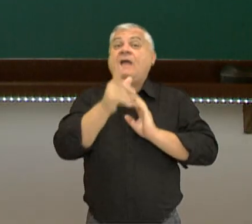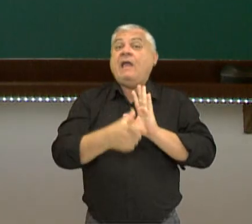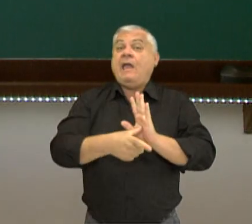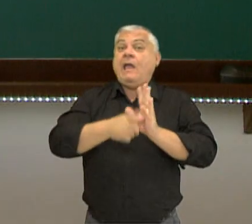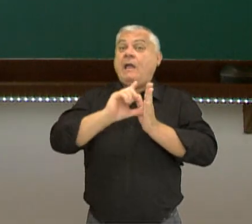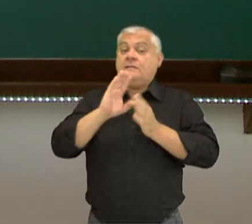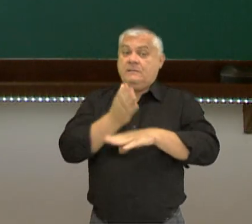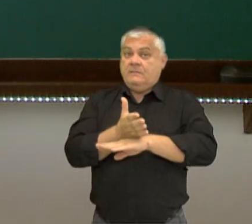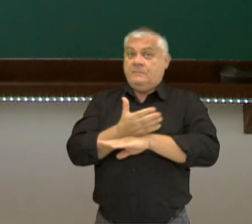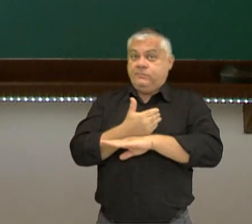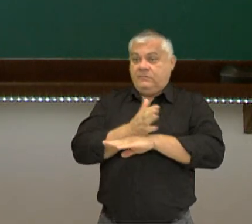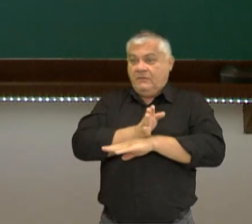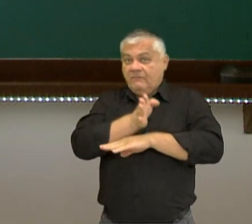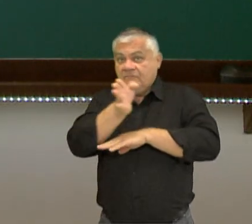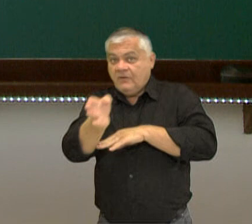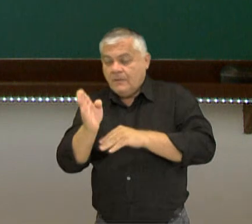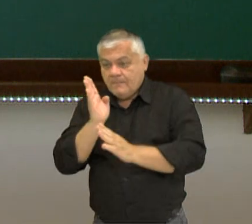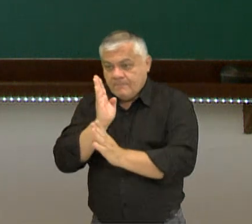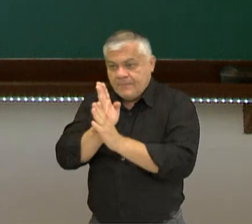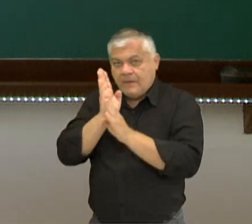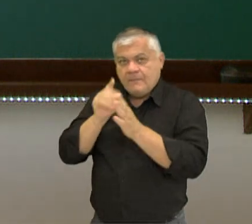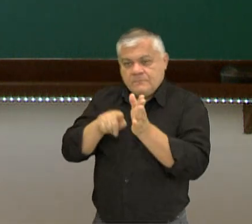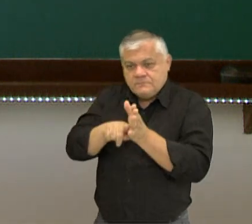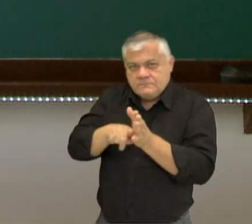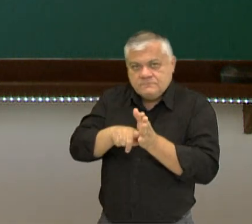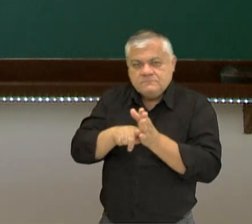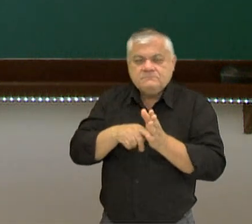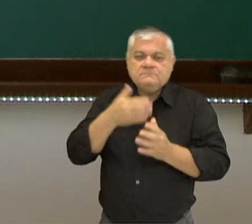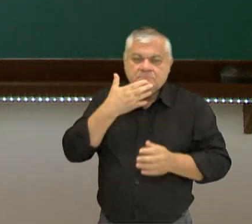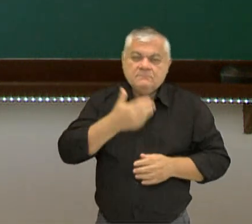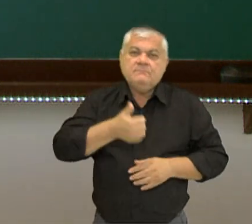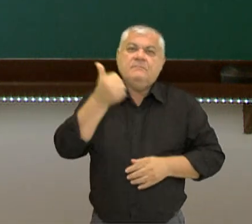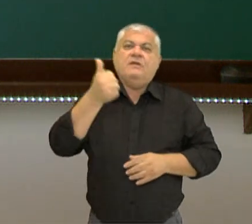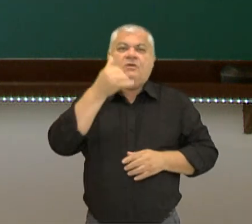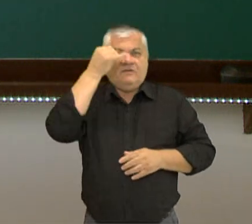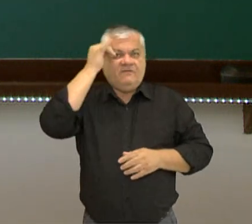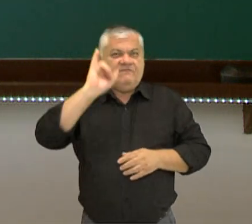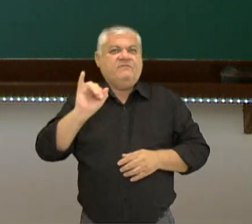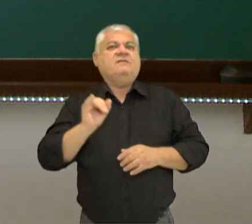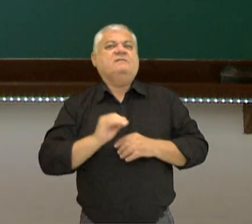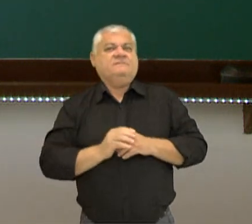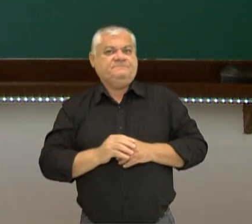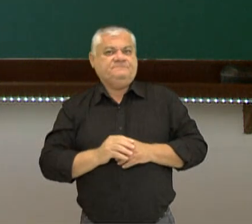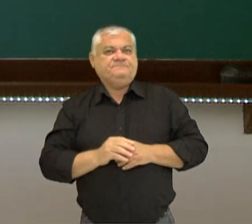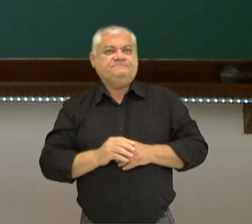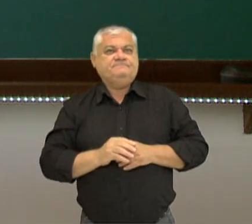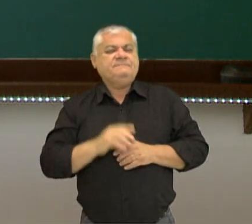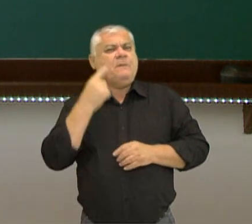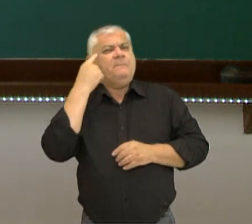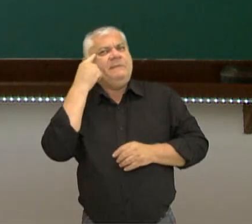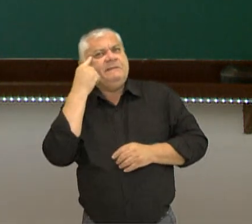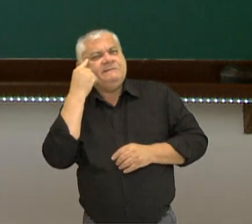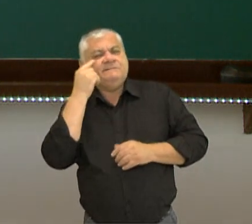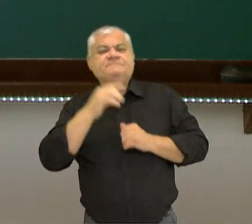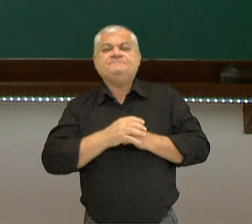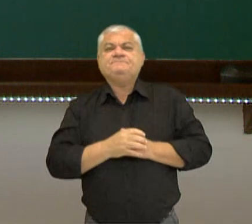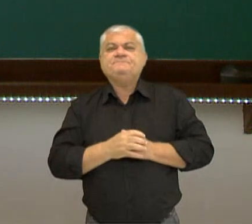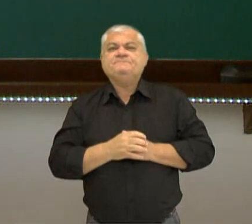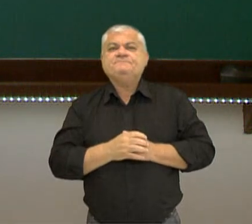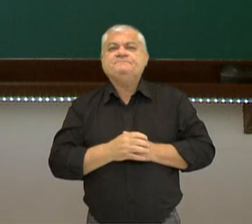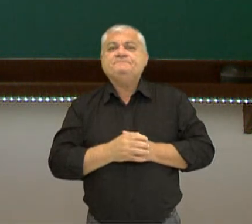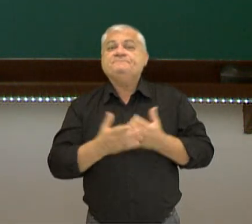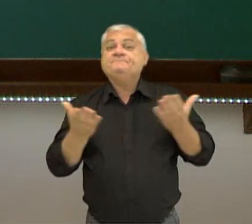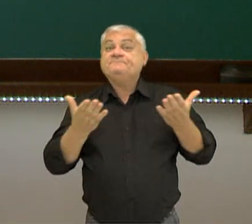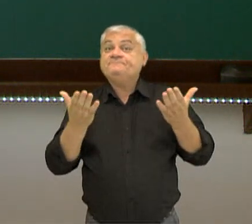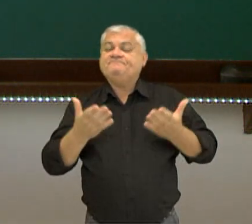cedo for feito o diagnóstico dela, melhor, menos complicações. E pensando nisso, temos